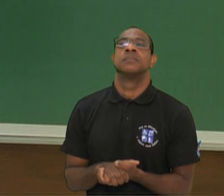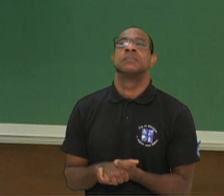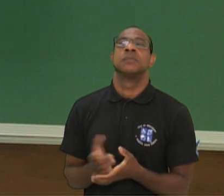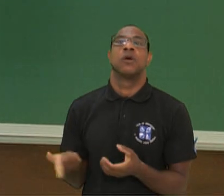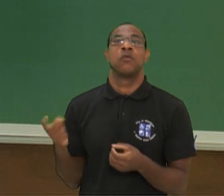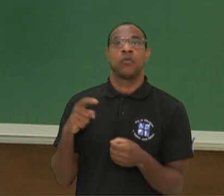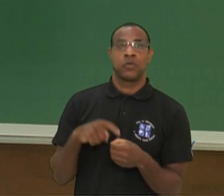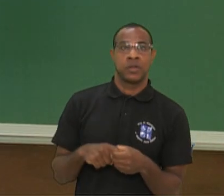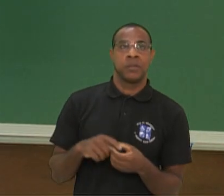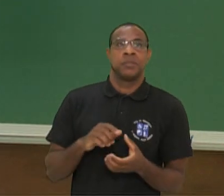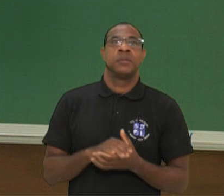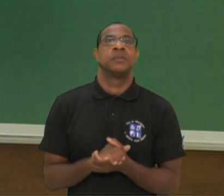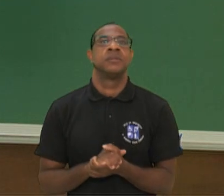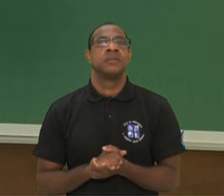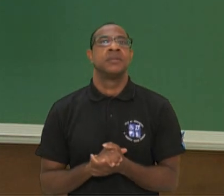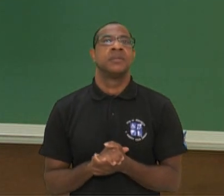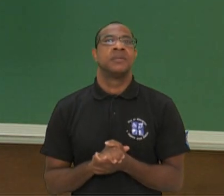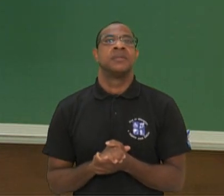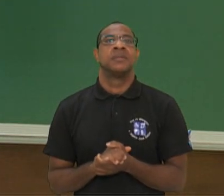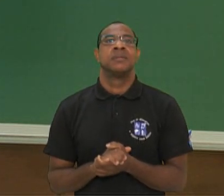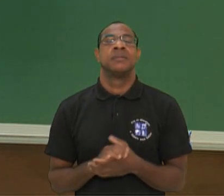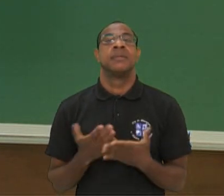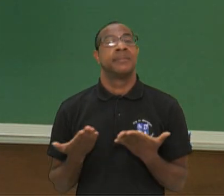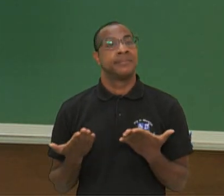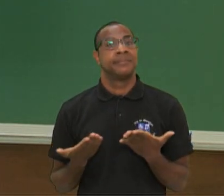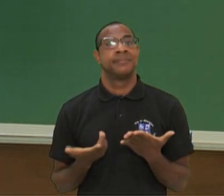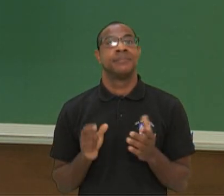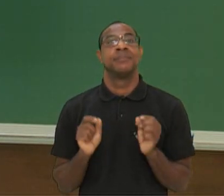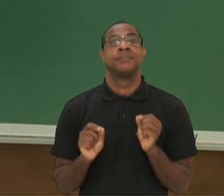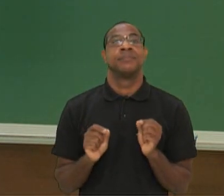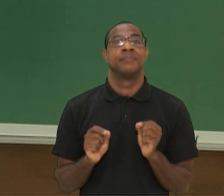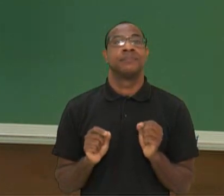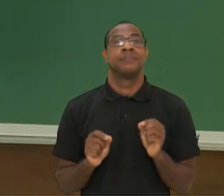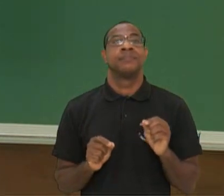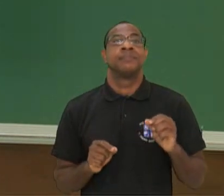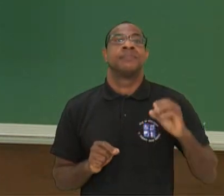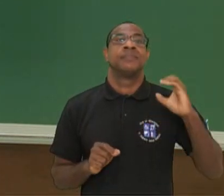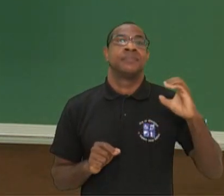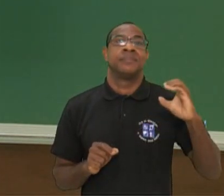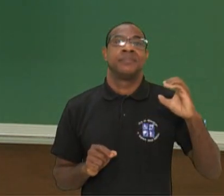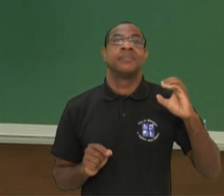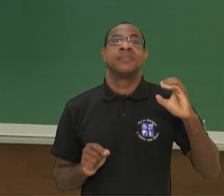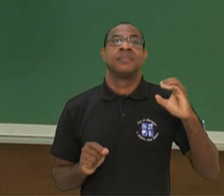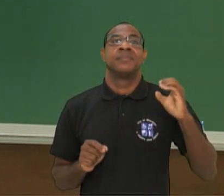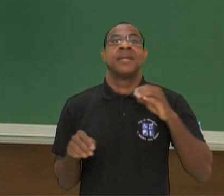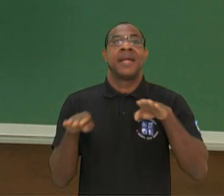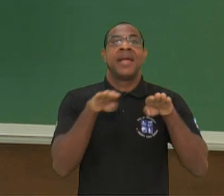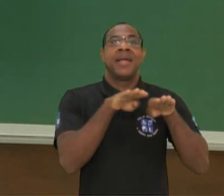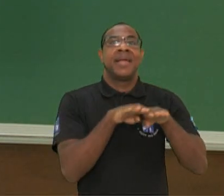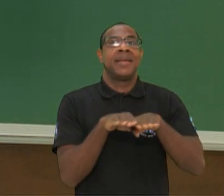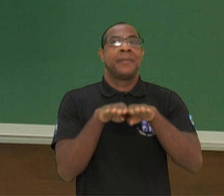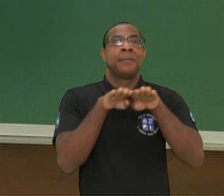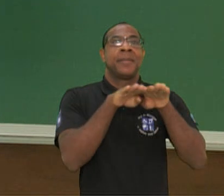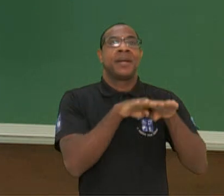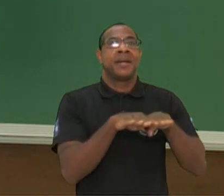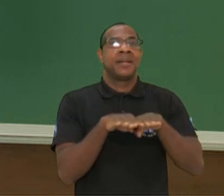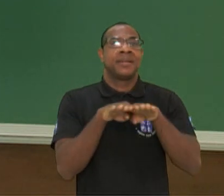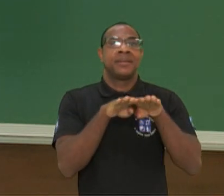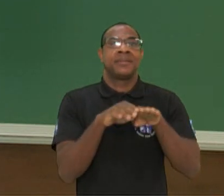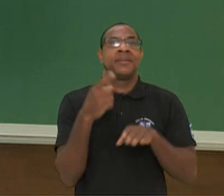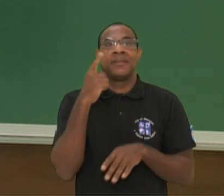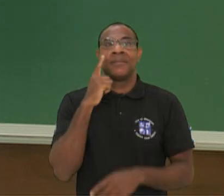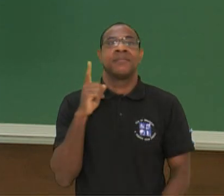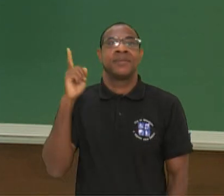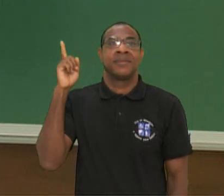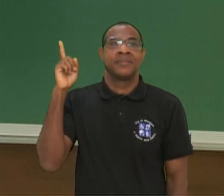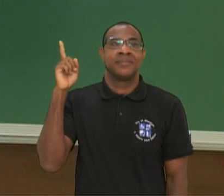Estamos de volta e nesse caso eles estão empatados, porque a gente vê que na disputa aqui dos pontos para